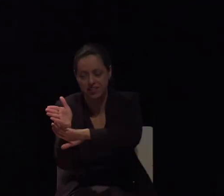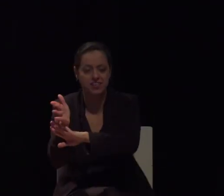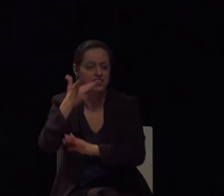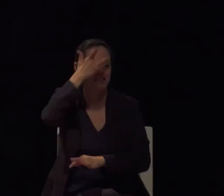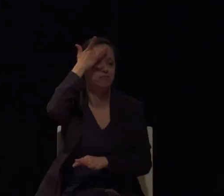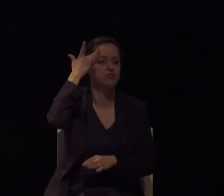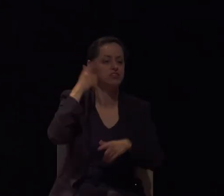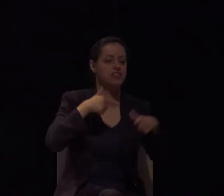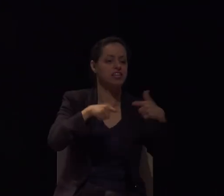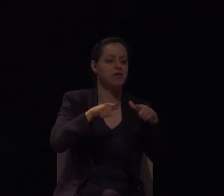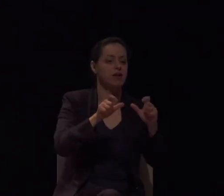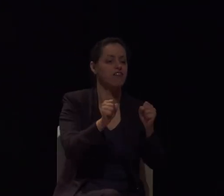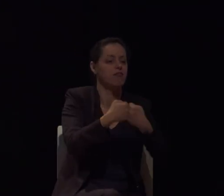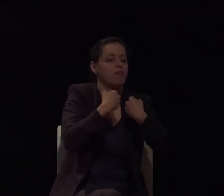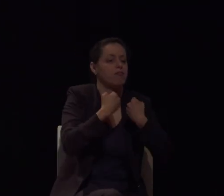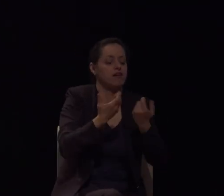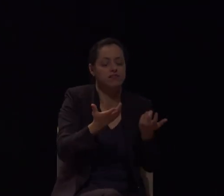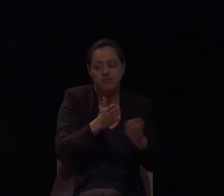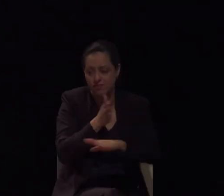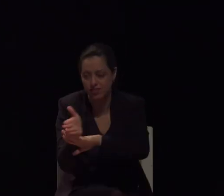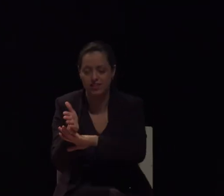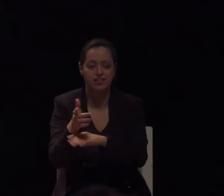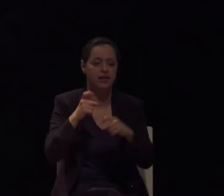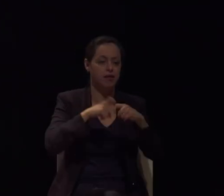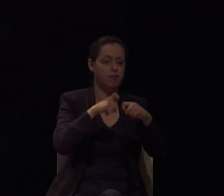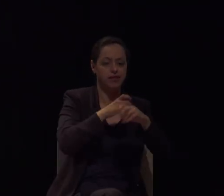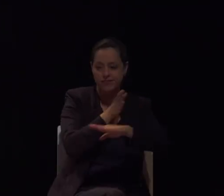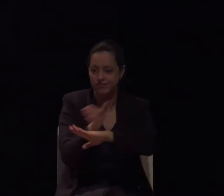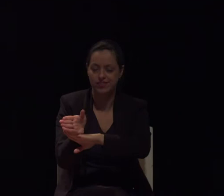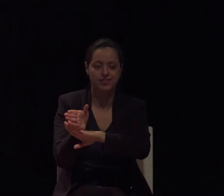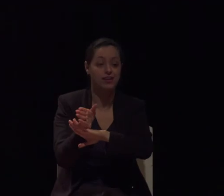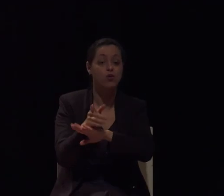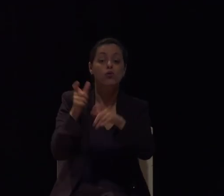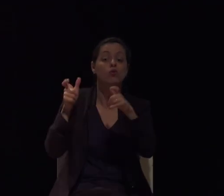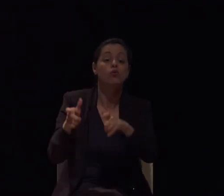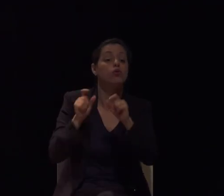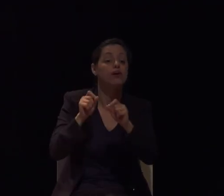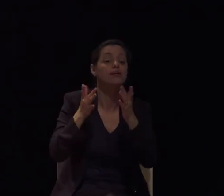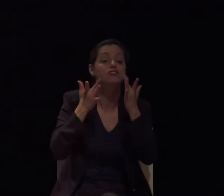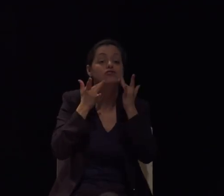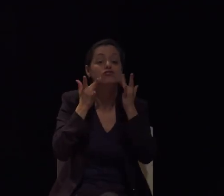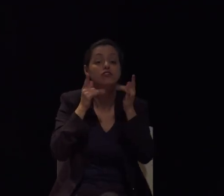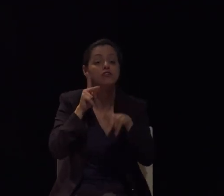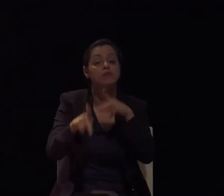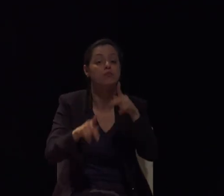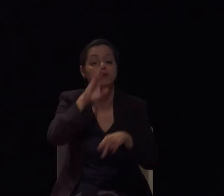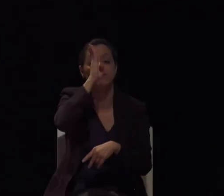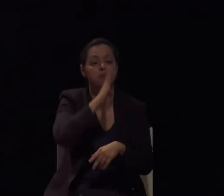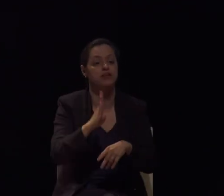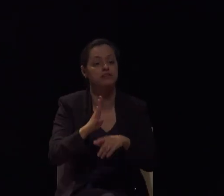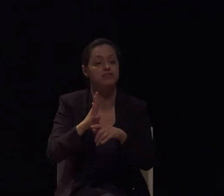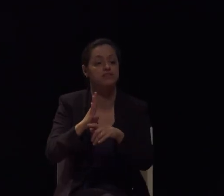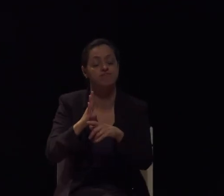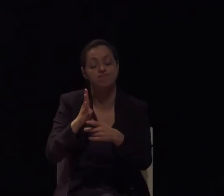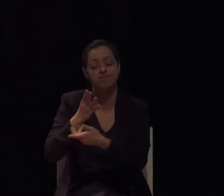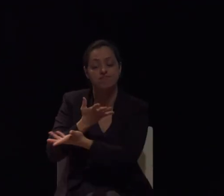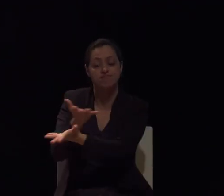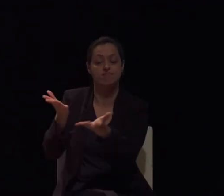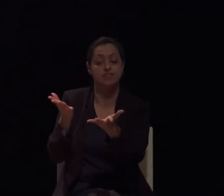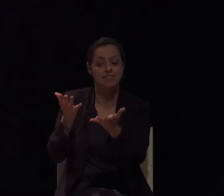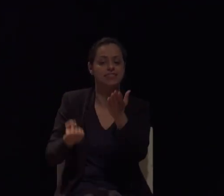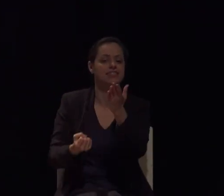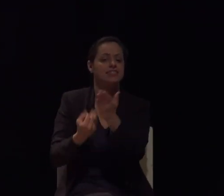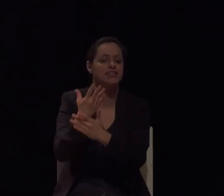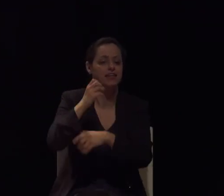trabalhava na padaria quem era médico virou o teatro popular brasileiro na realidade fundado nos anos